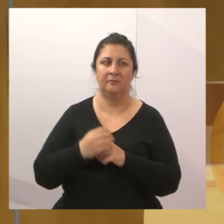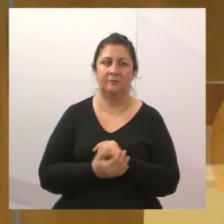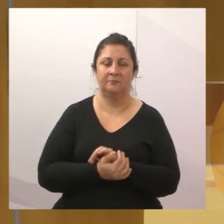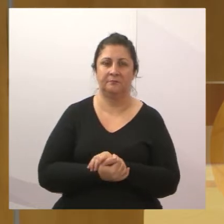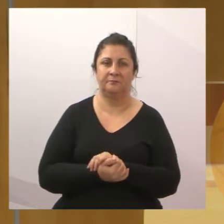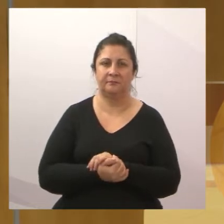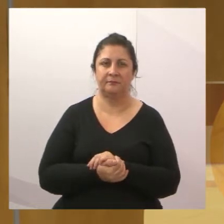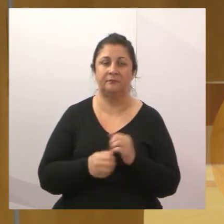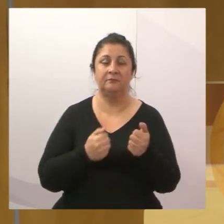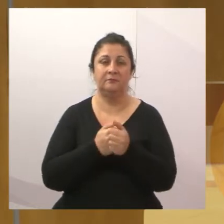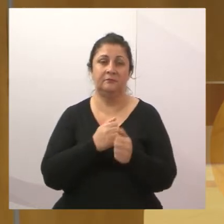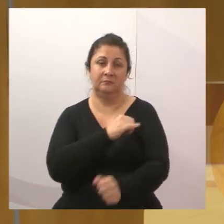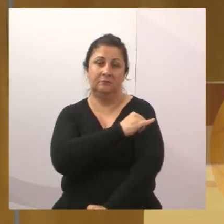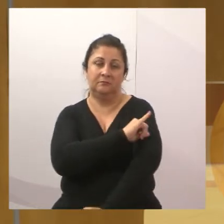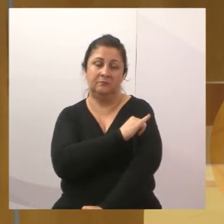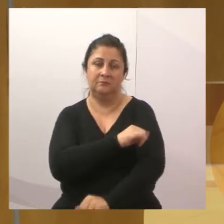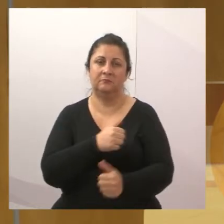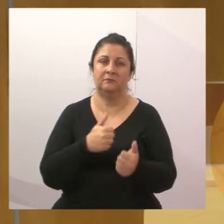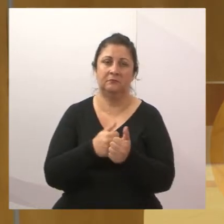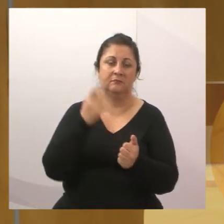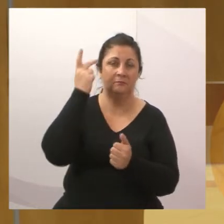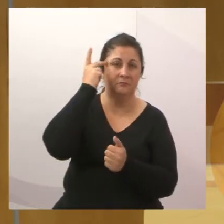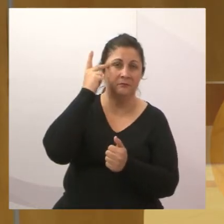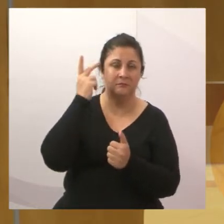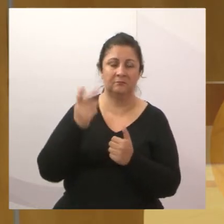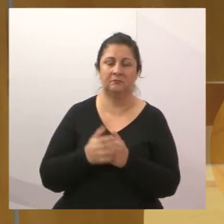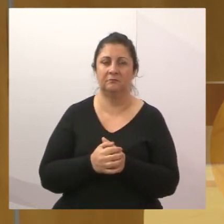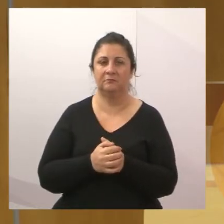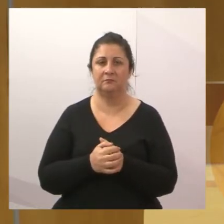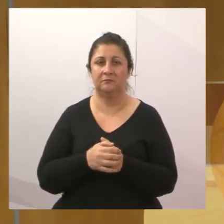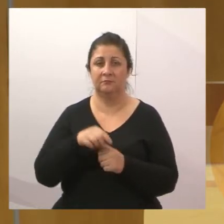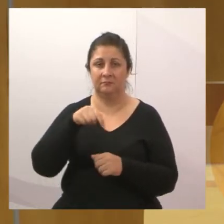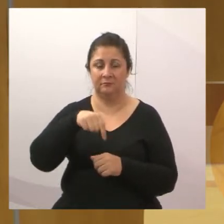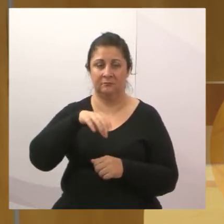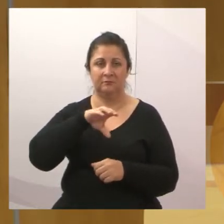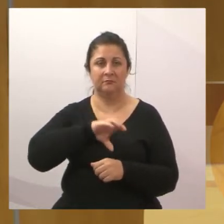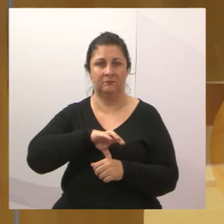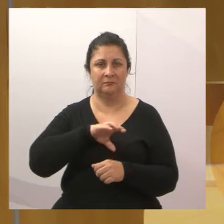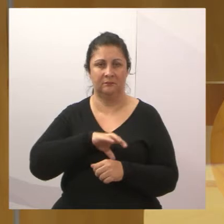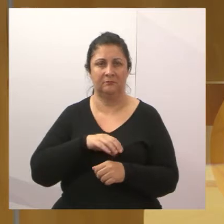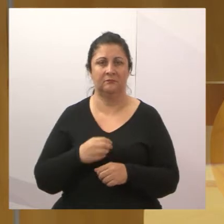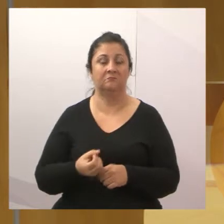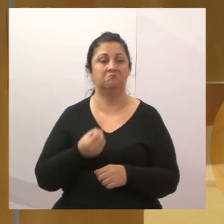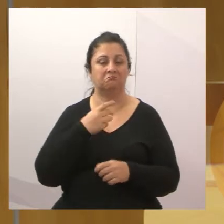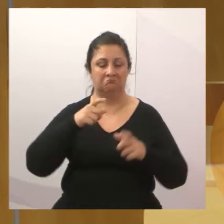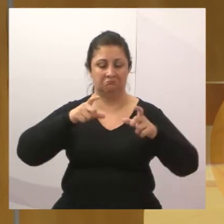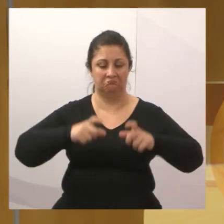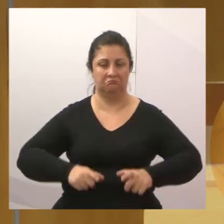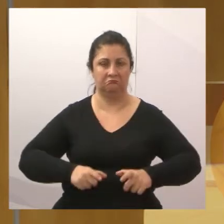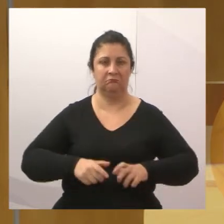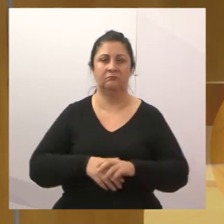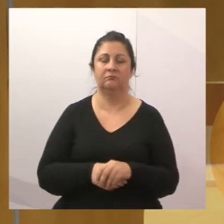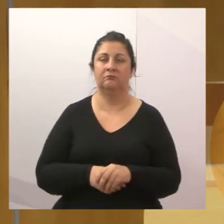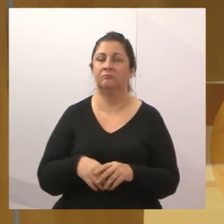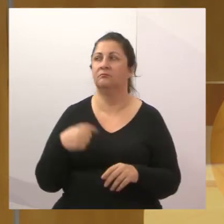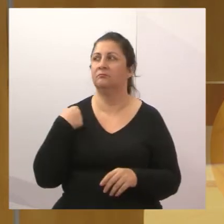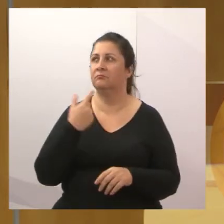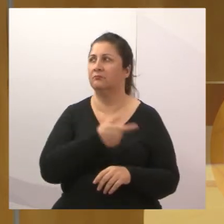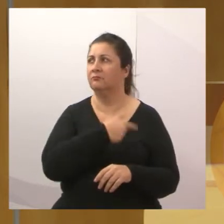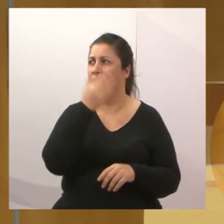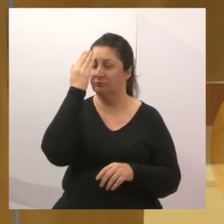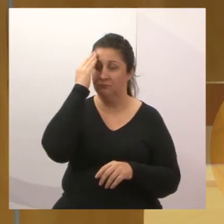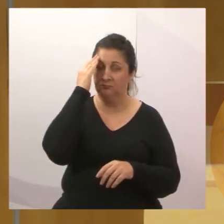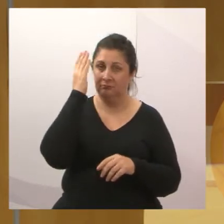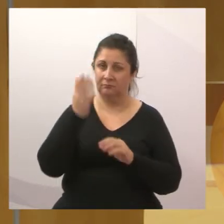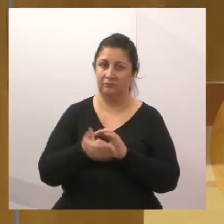é perto do Rio de Janeiro, perto de São Paulo. Então, a cidade ela é muito bem localizada. E nós sabemos